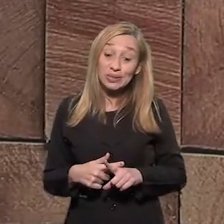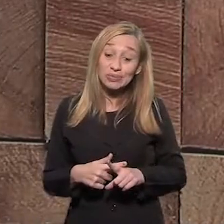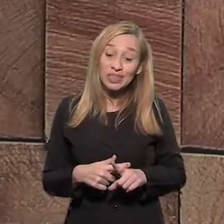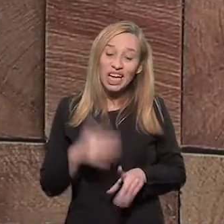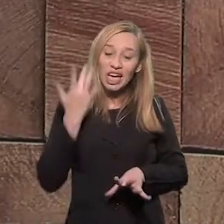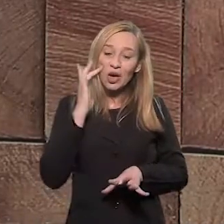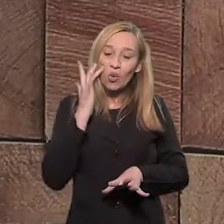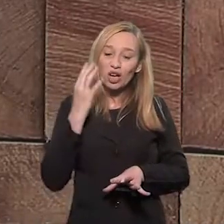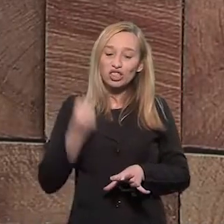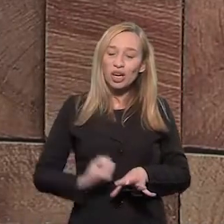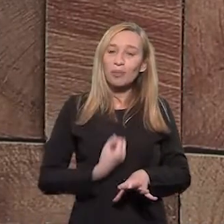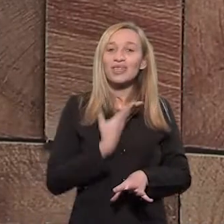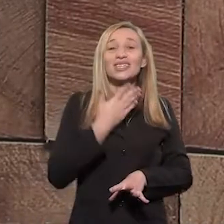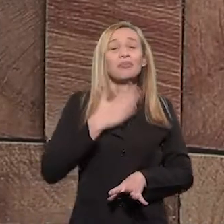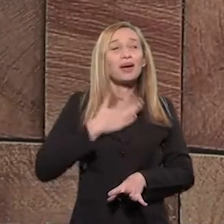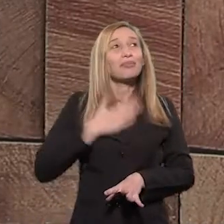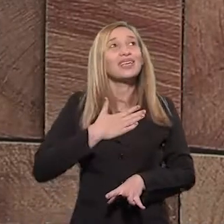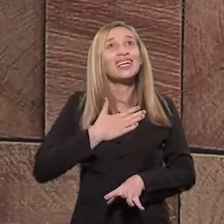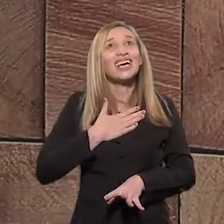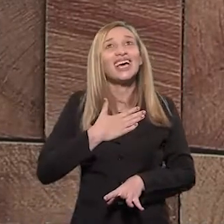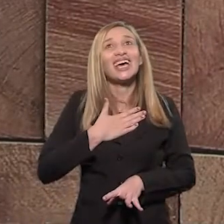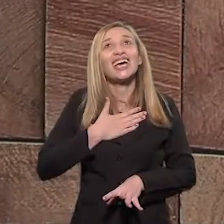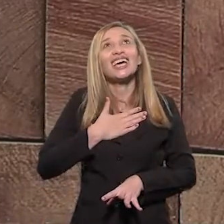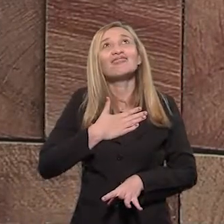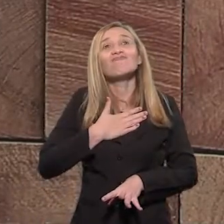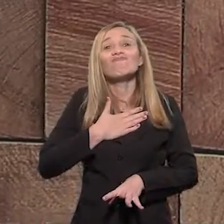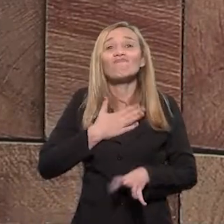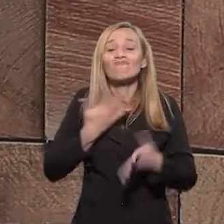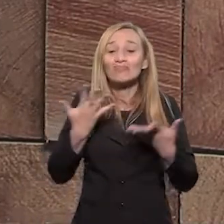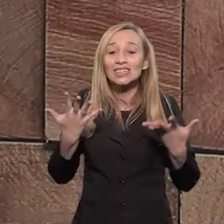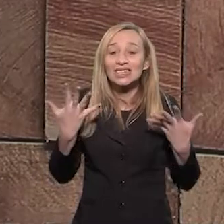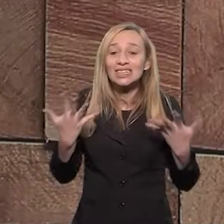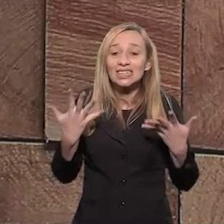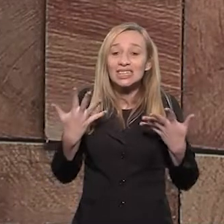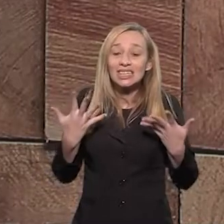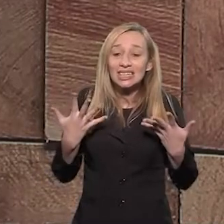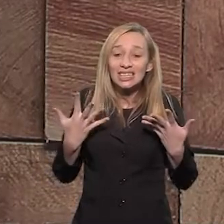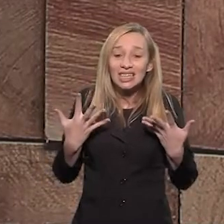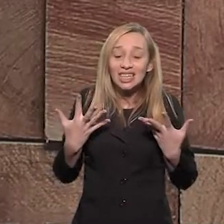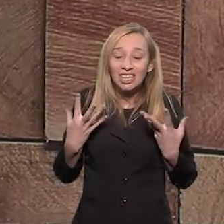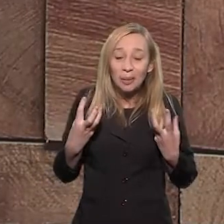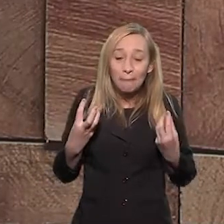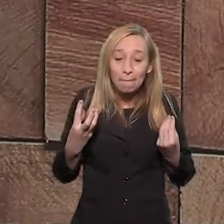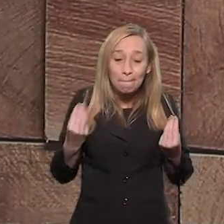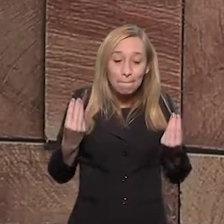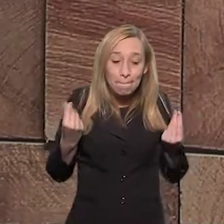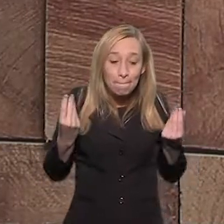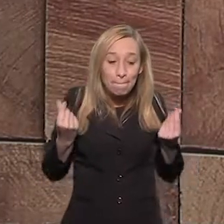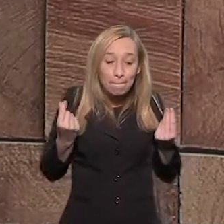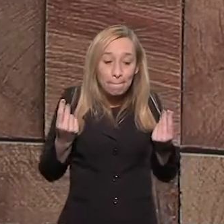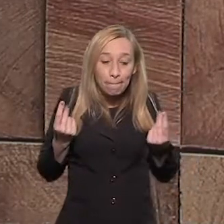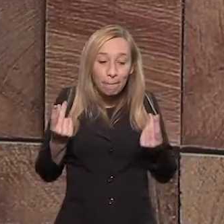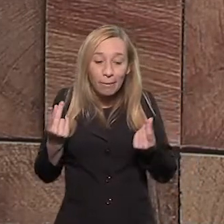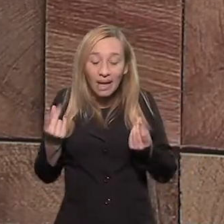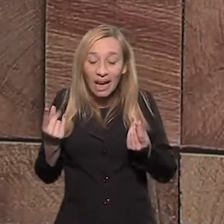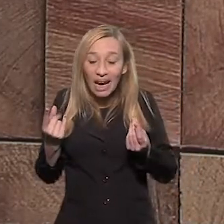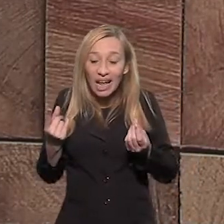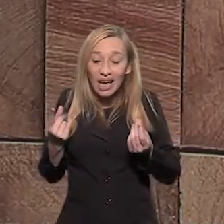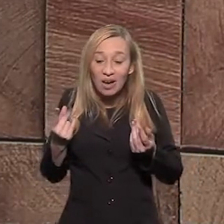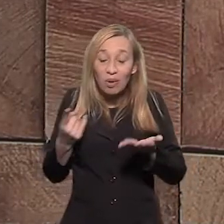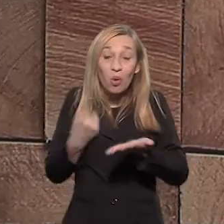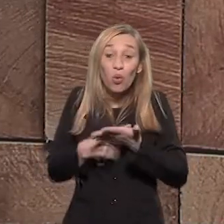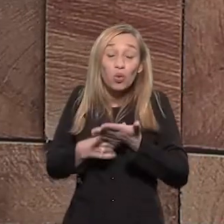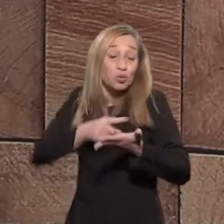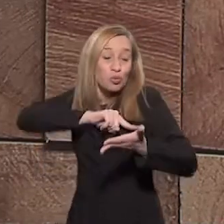Porque eu acho que a poesia, para mim, é um trato com o